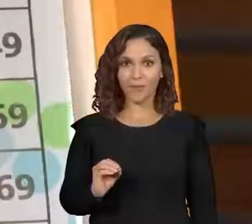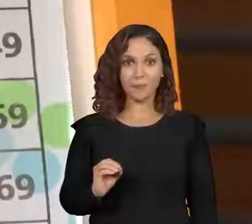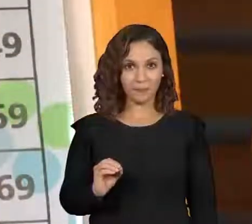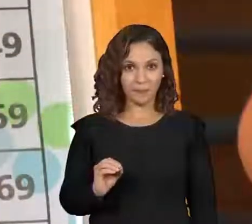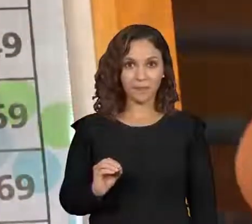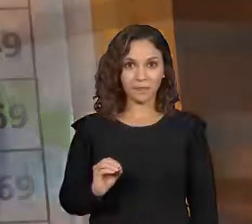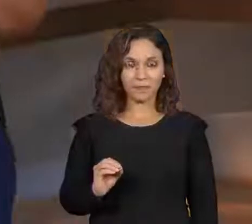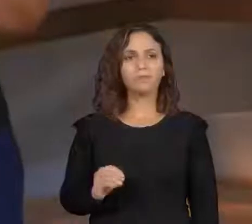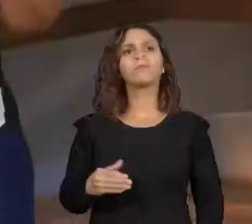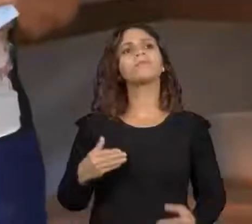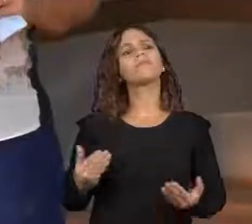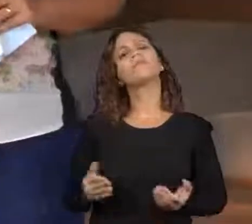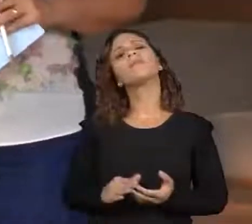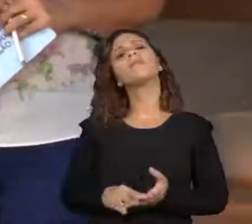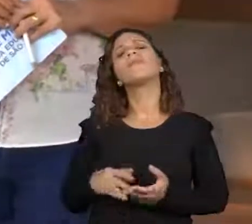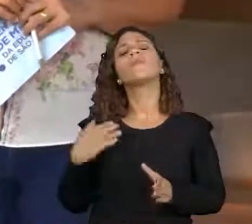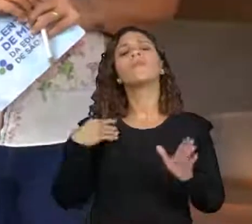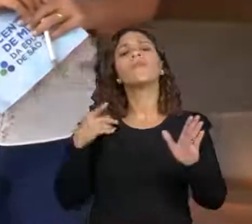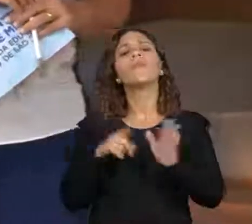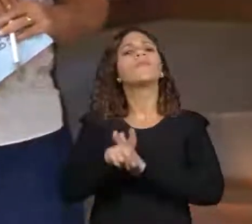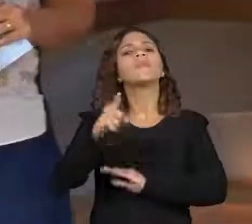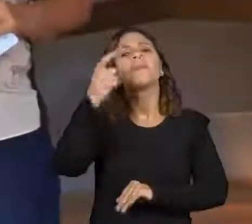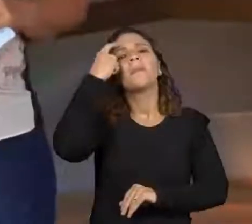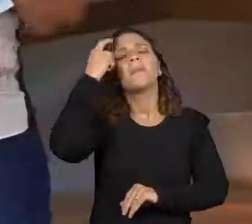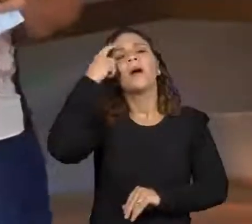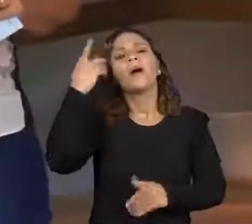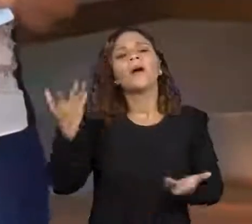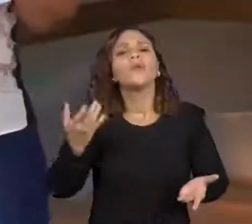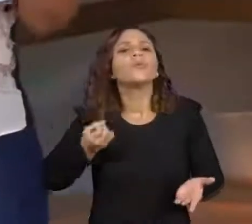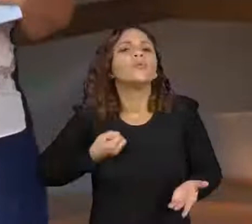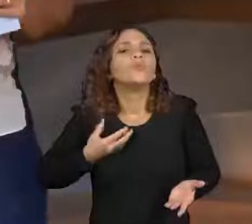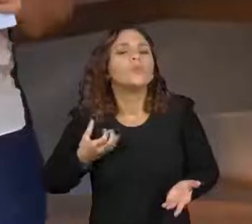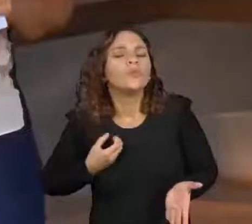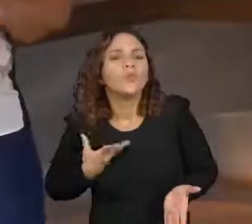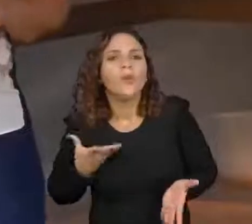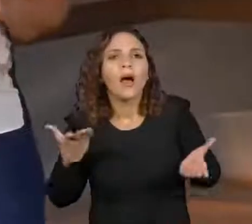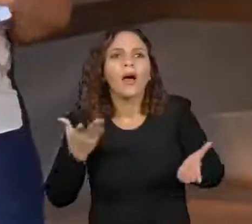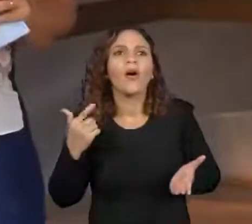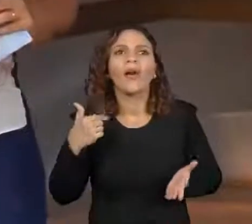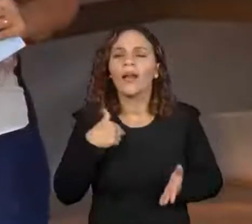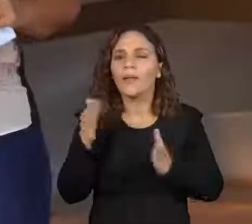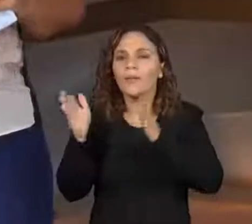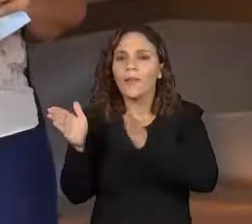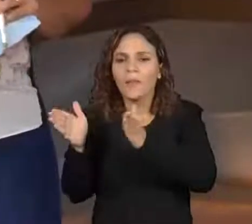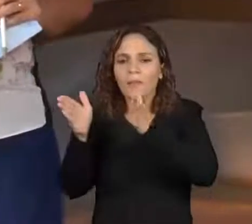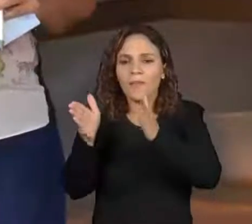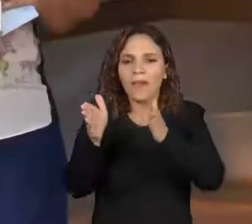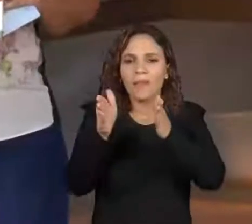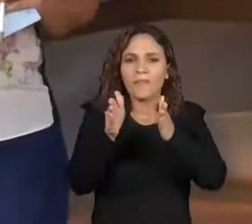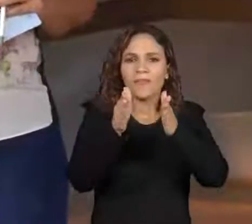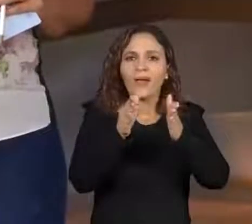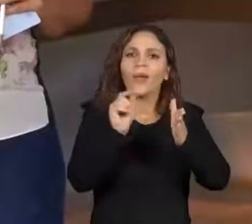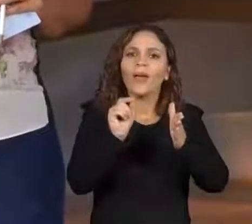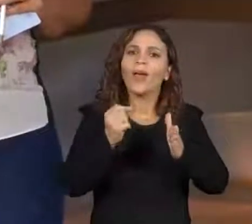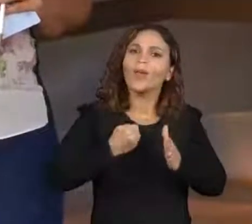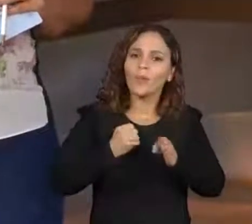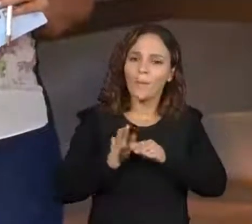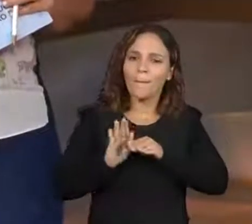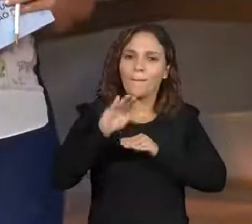E aí, o que vocês pensaram sobre esses números que a gente leu aqui? Essa contagem de 2 em